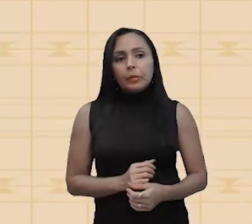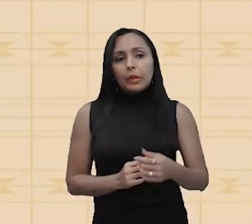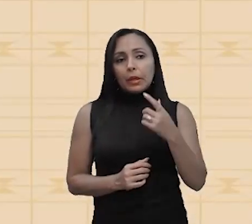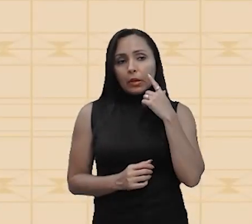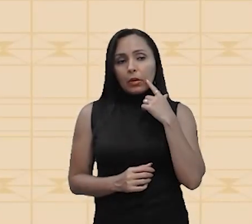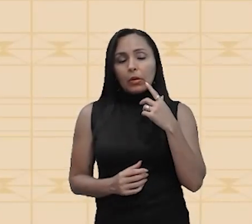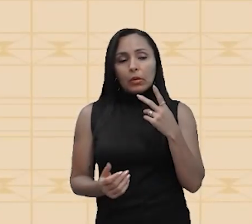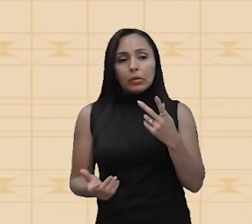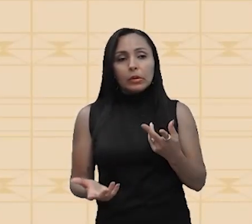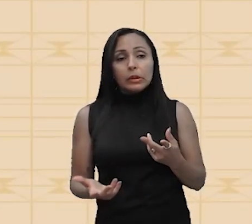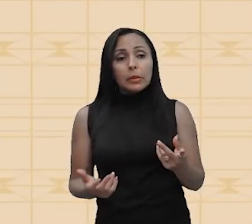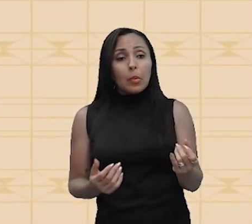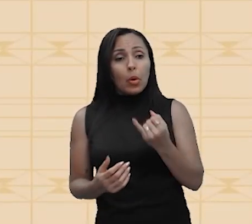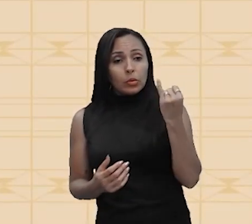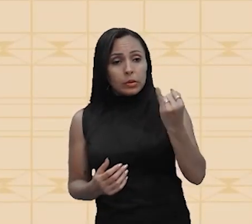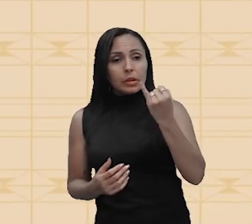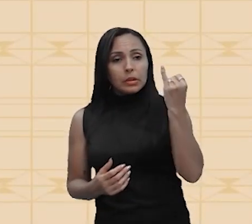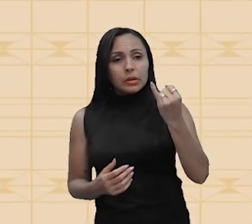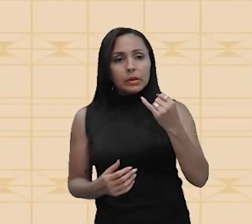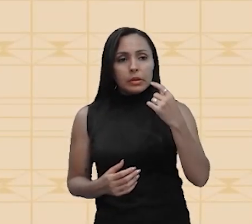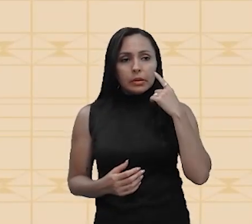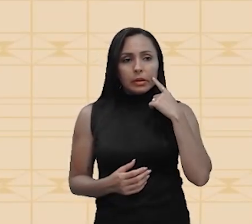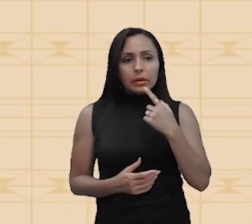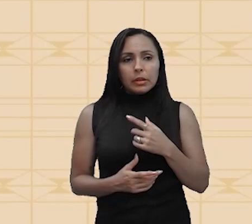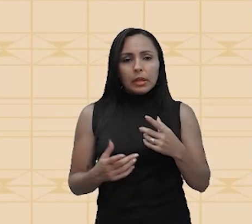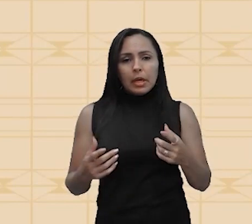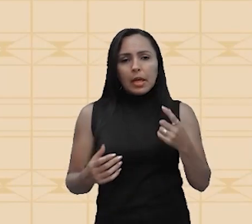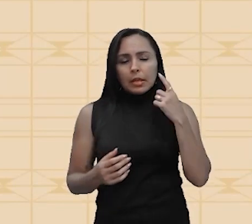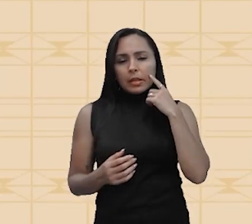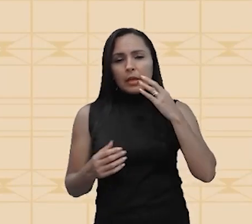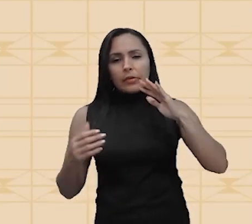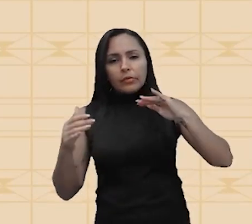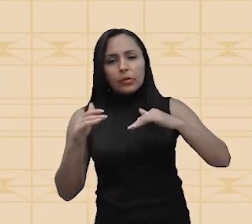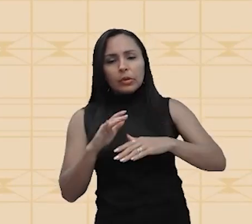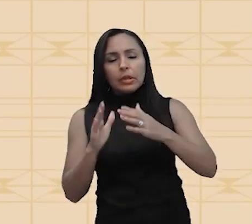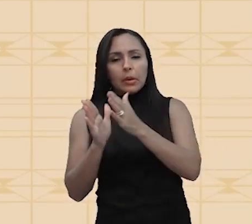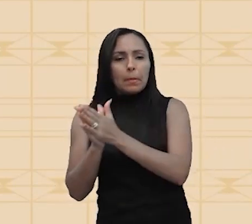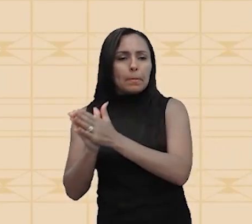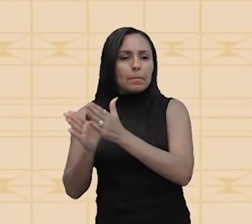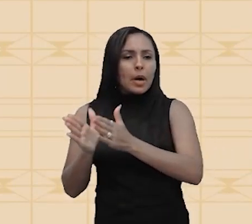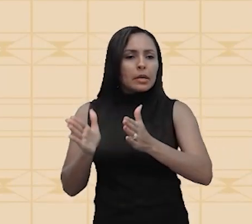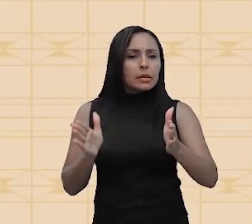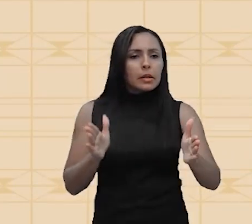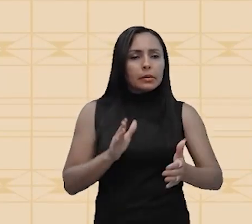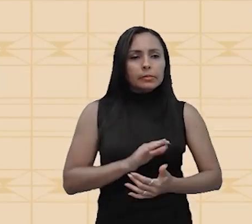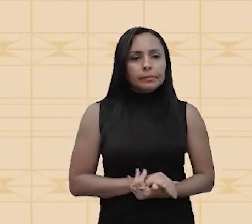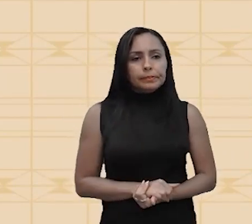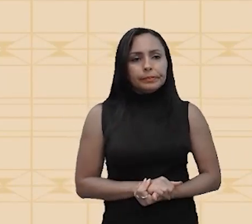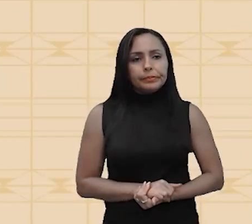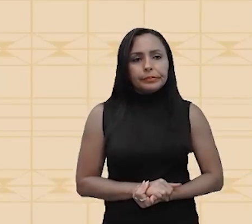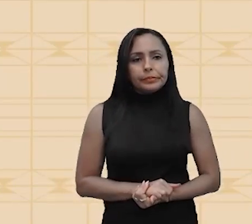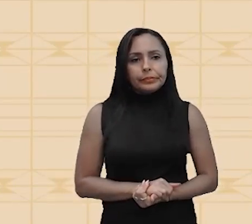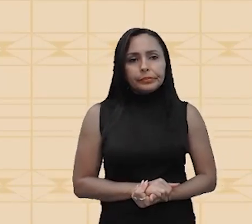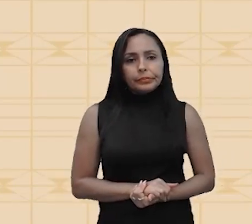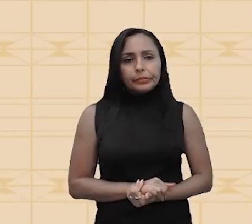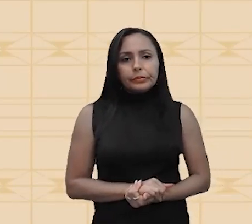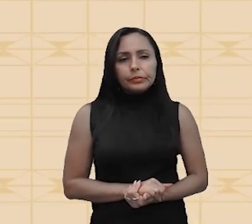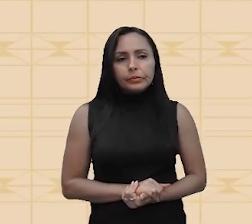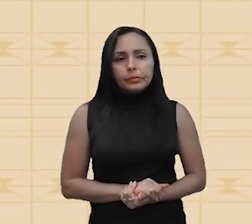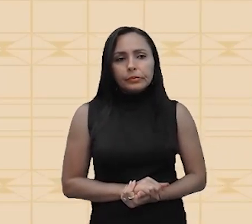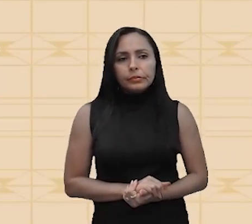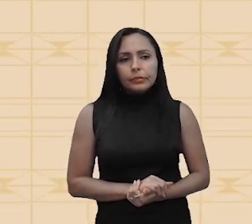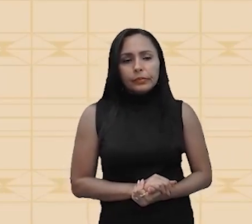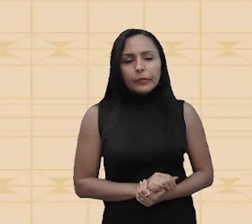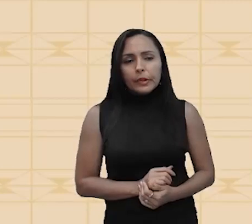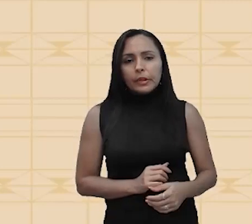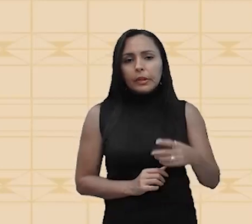é importante que essa luz ela seja filtrada ao passar de um meio para outro. Então, o olho humano ele não